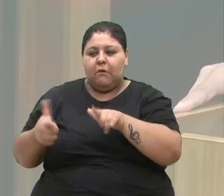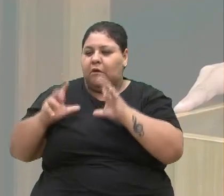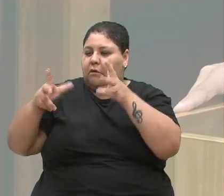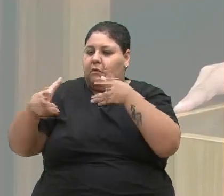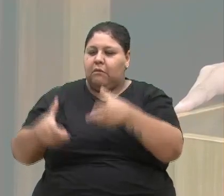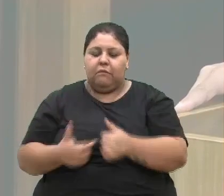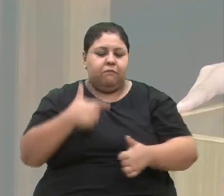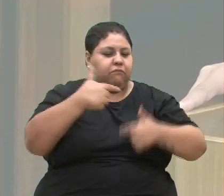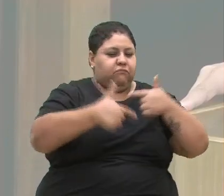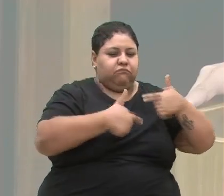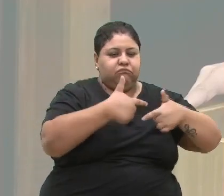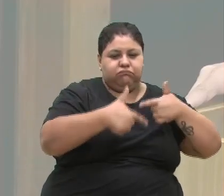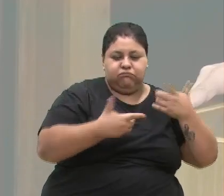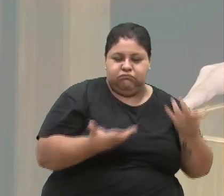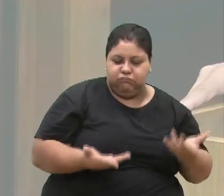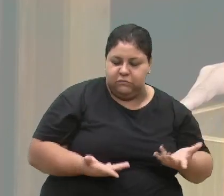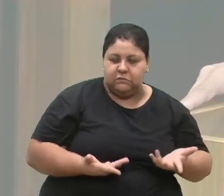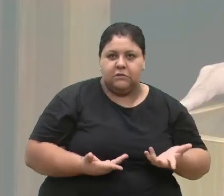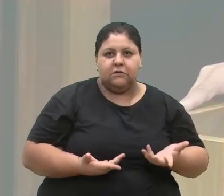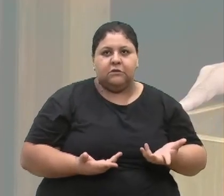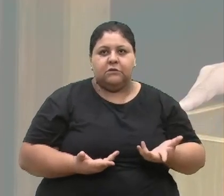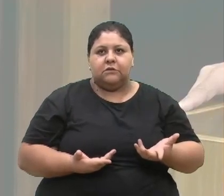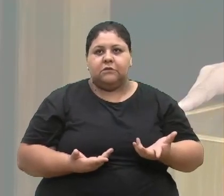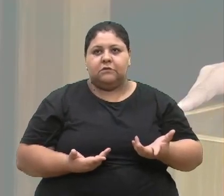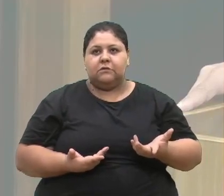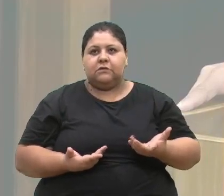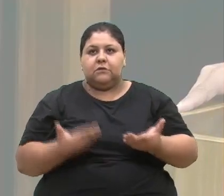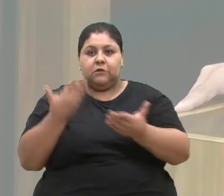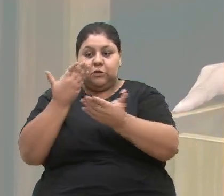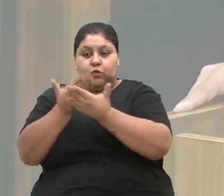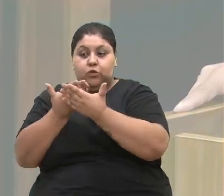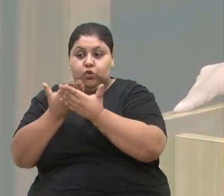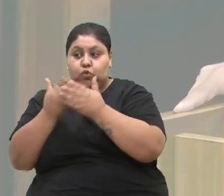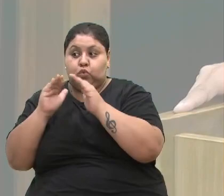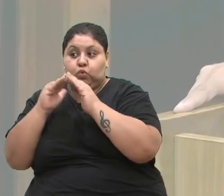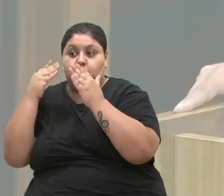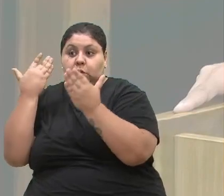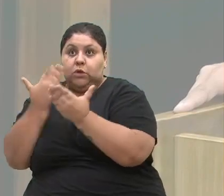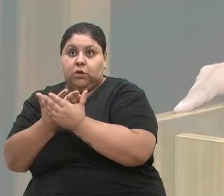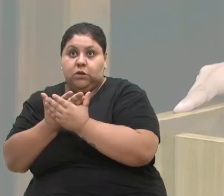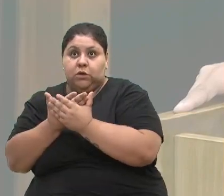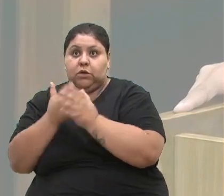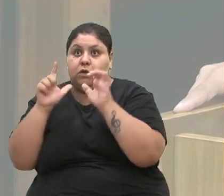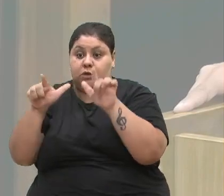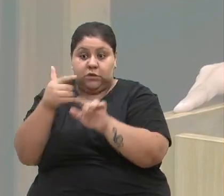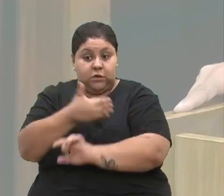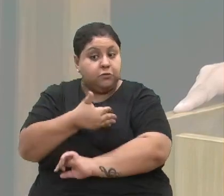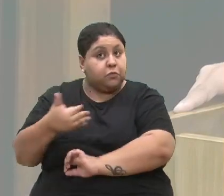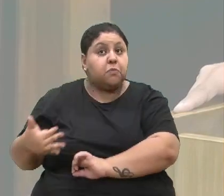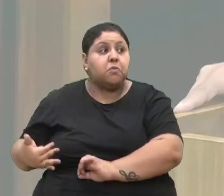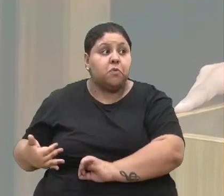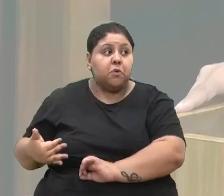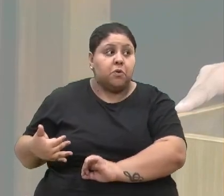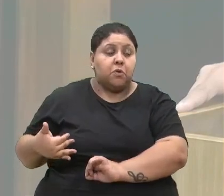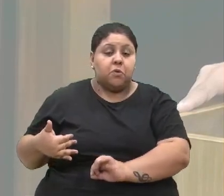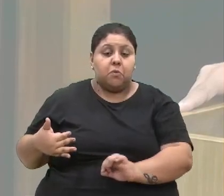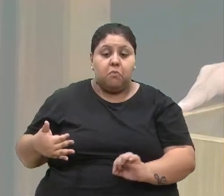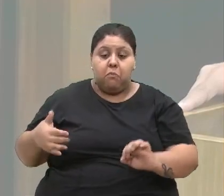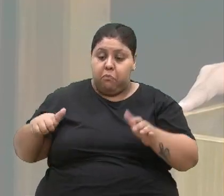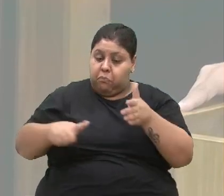no trabalho, seja no estudo, na escola, seja nos espaços públicos.